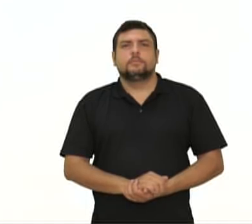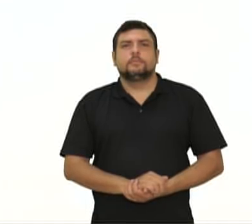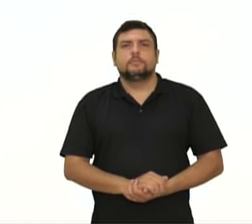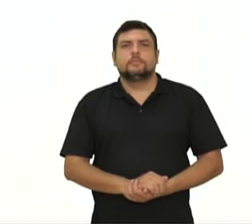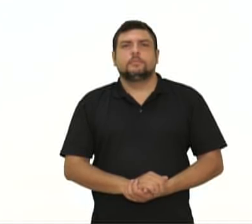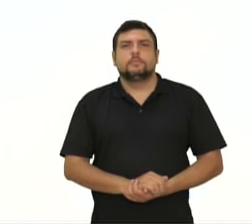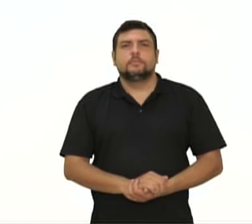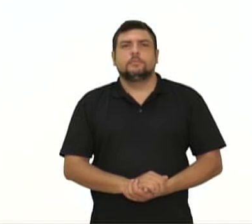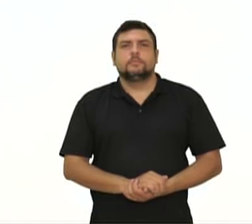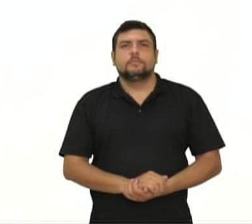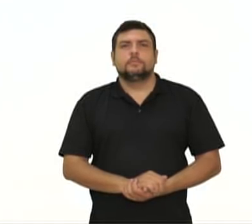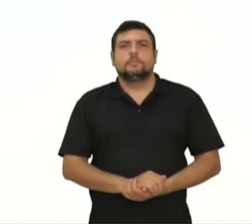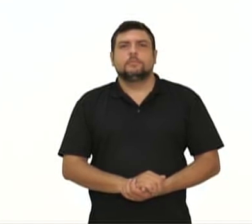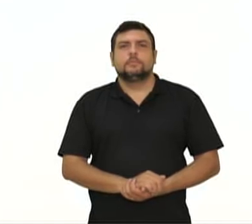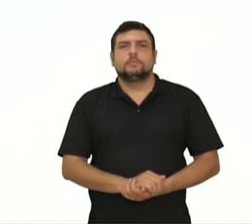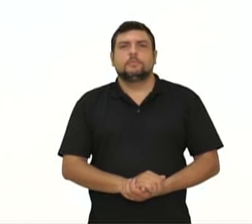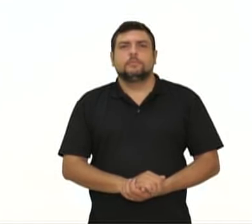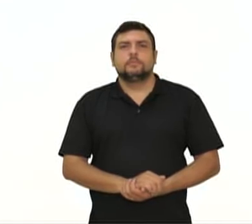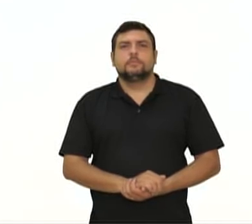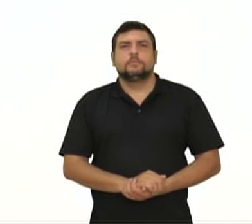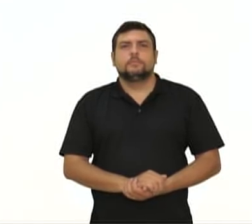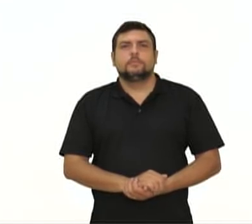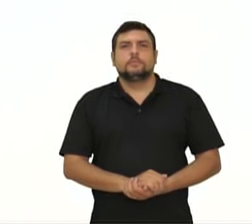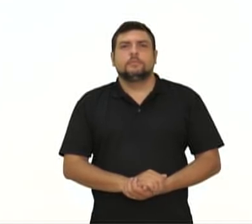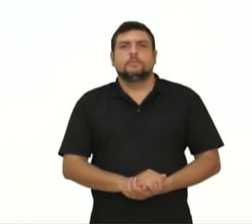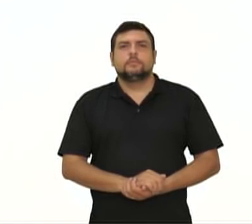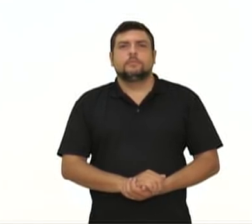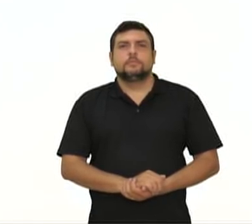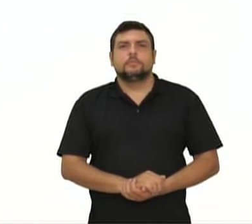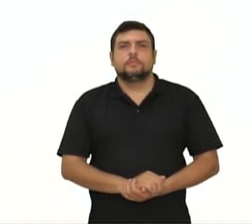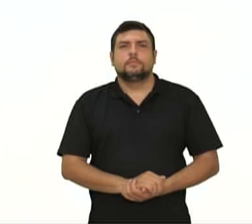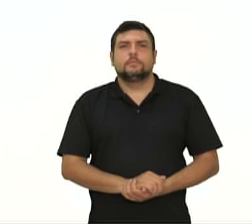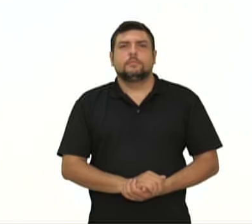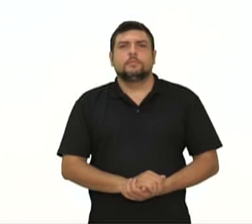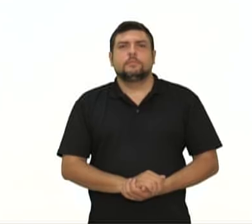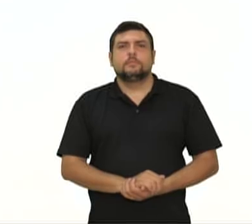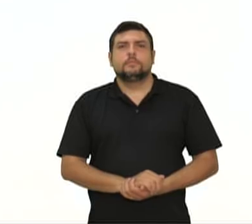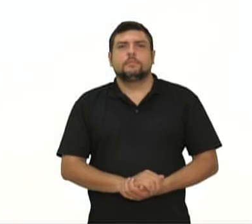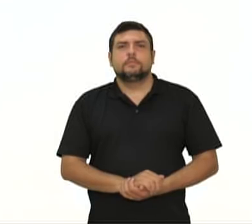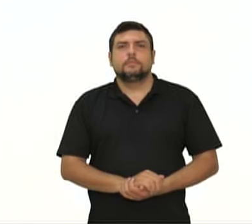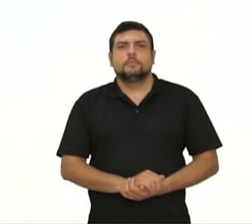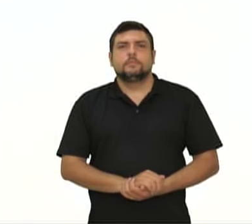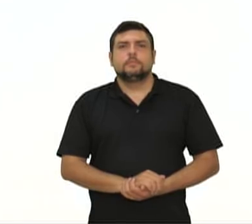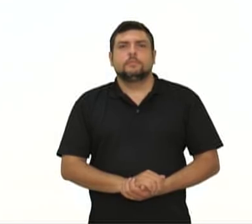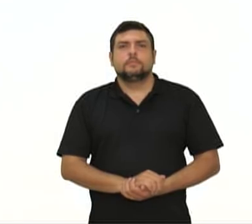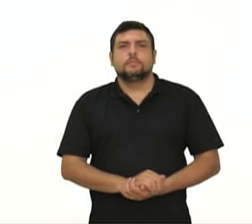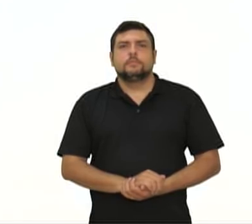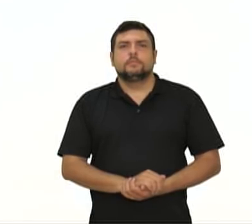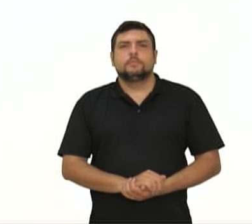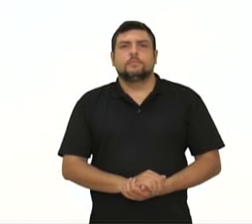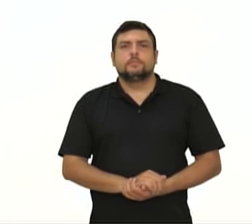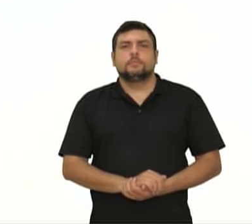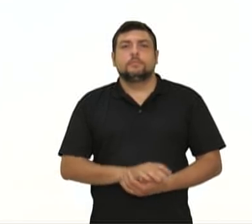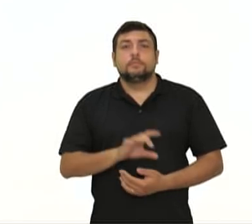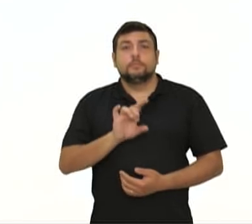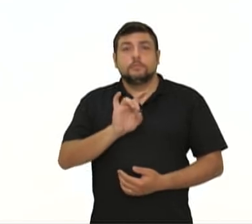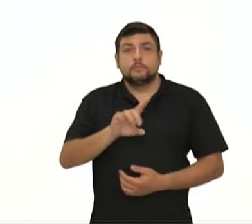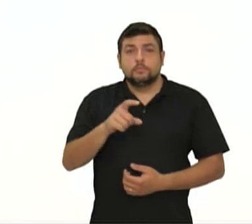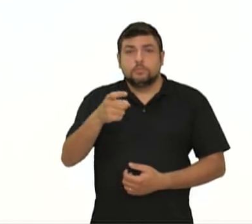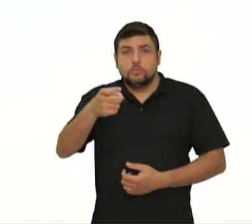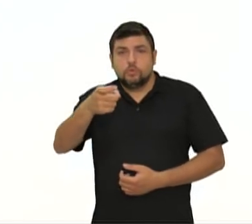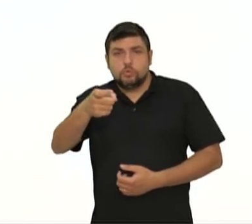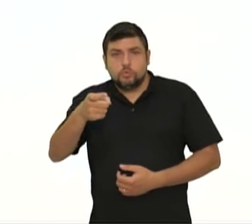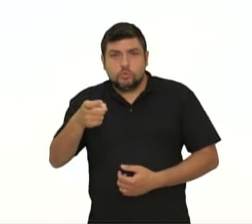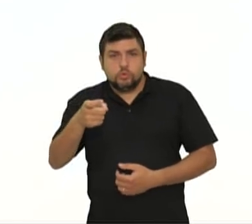o quê? Menos 2, menos 1, menos 3. O módulo de menos 3 é 3. E